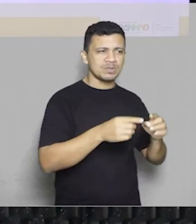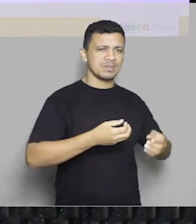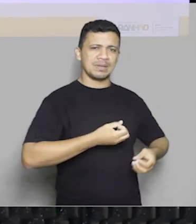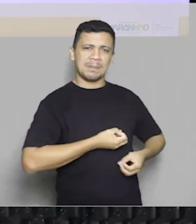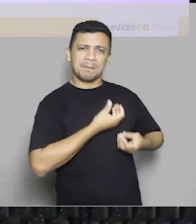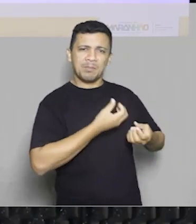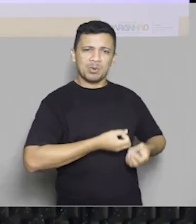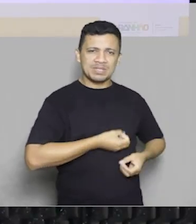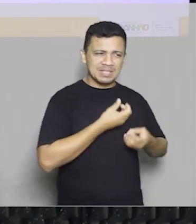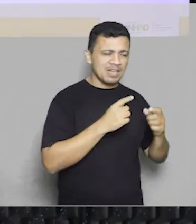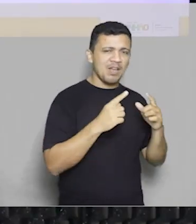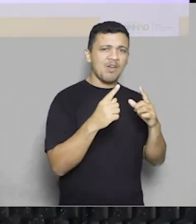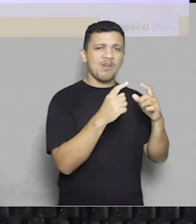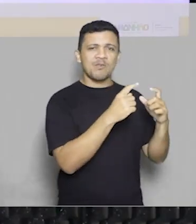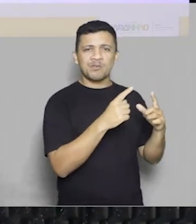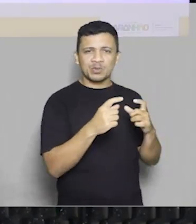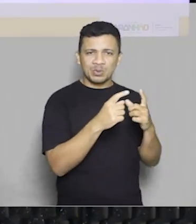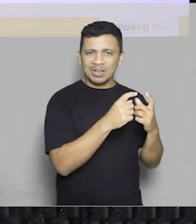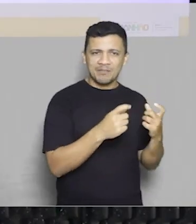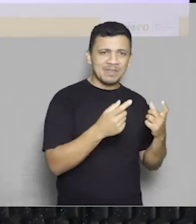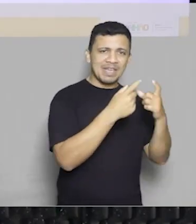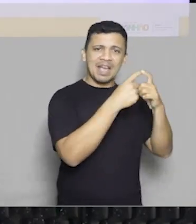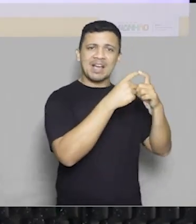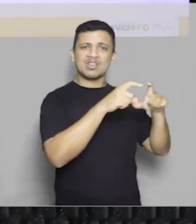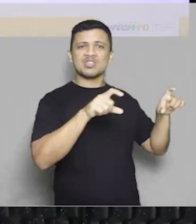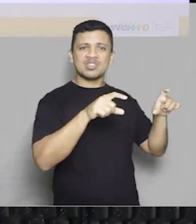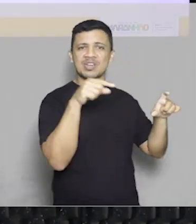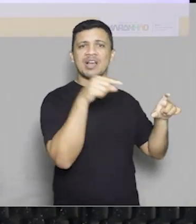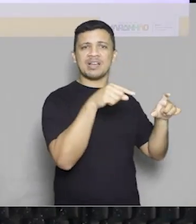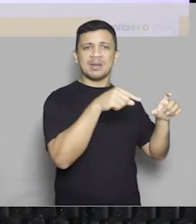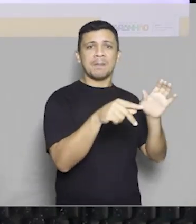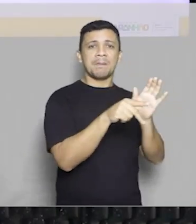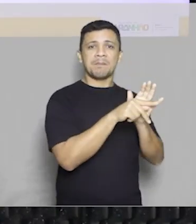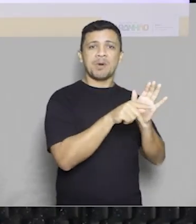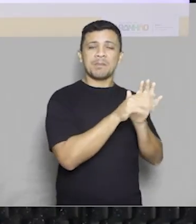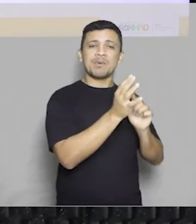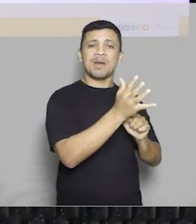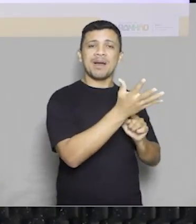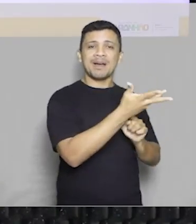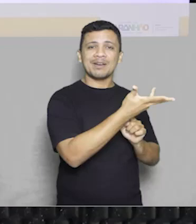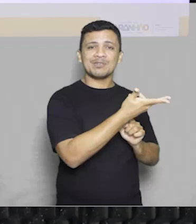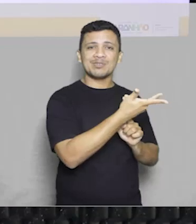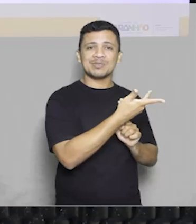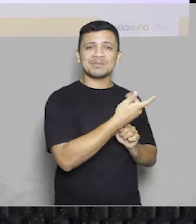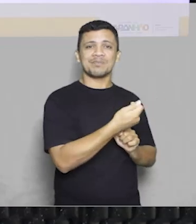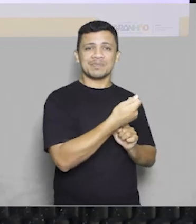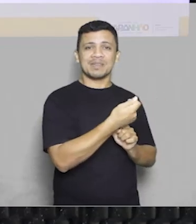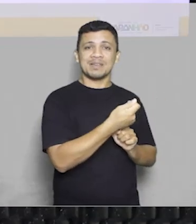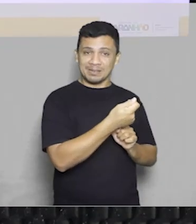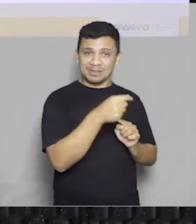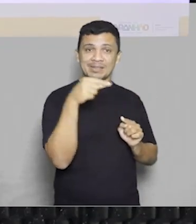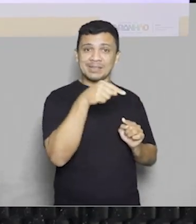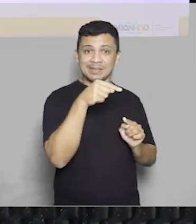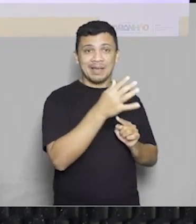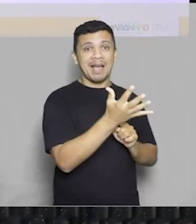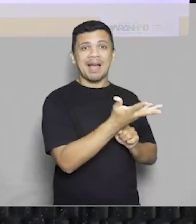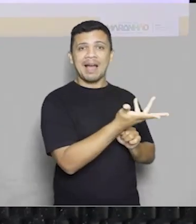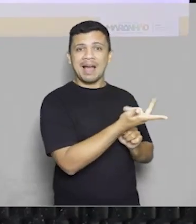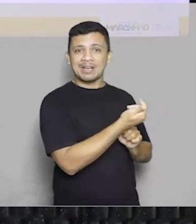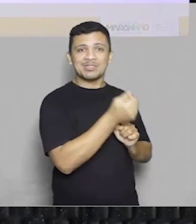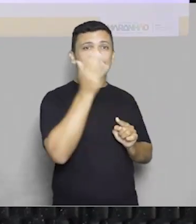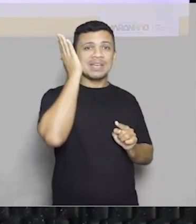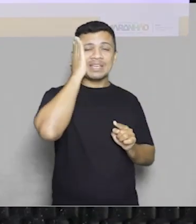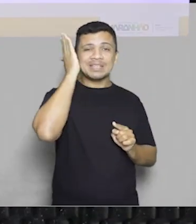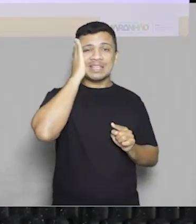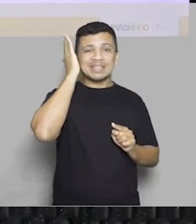poesia, fotografia, charge são formas de arte. E a arte subtende várias